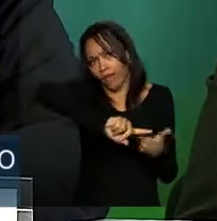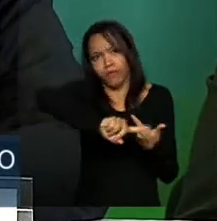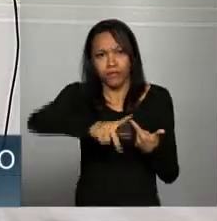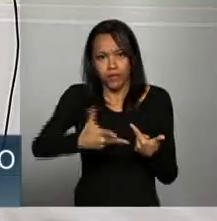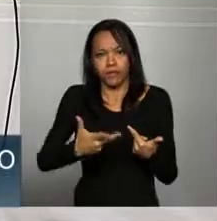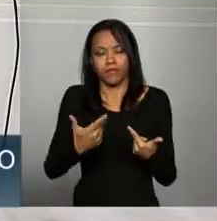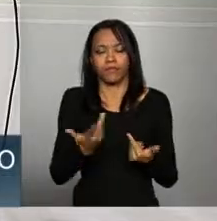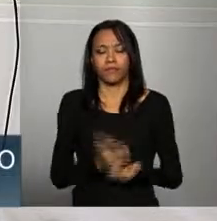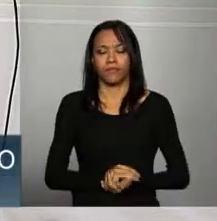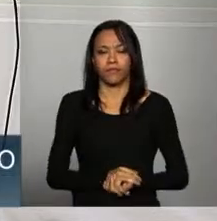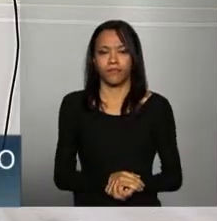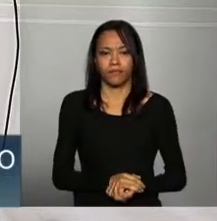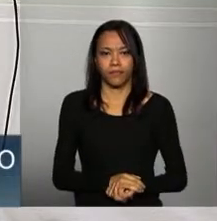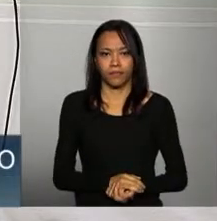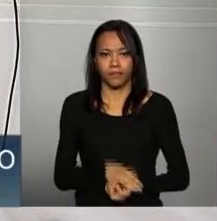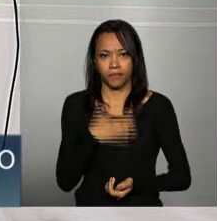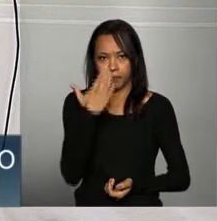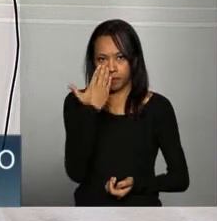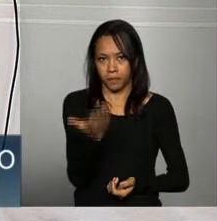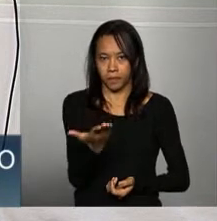Tá? Obrigado.